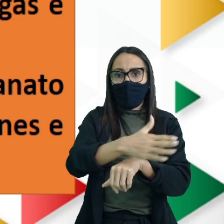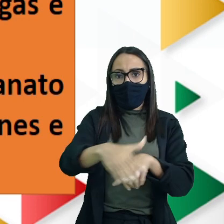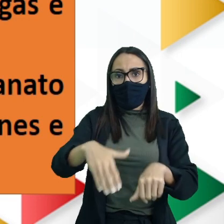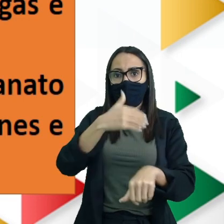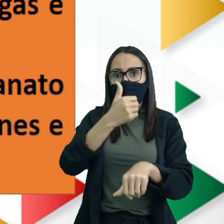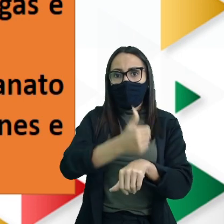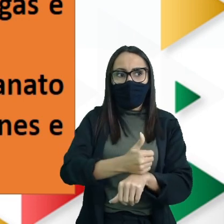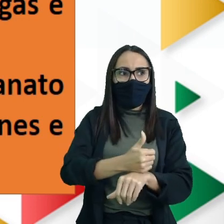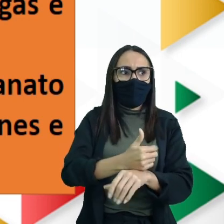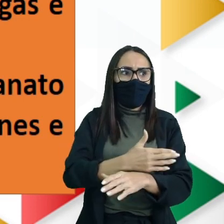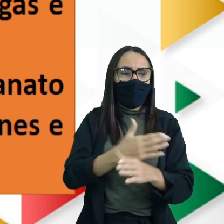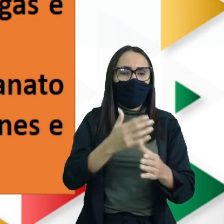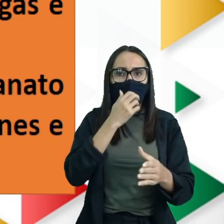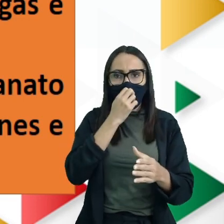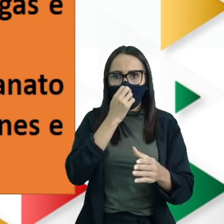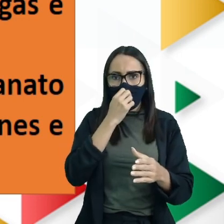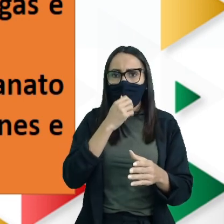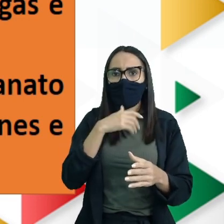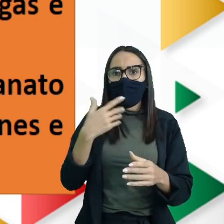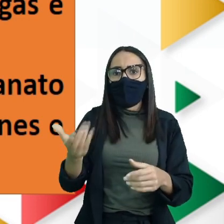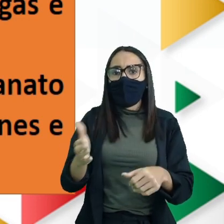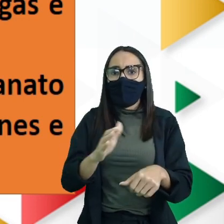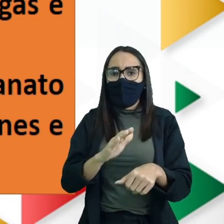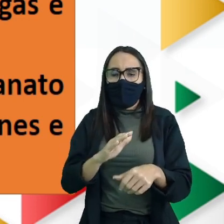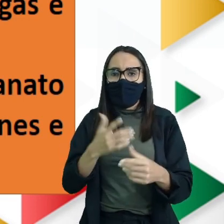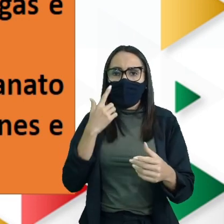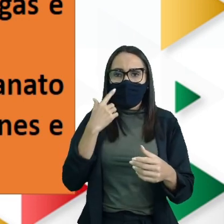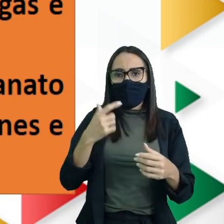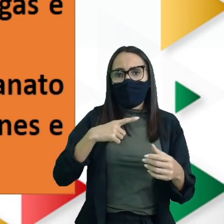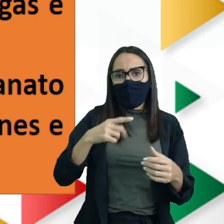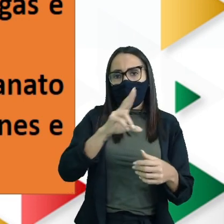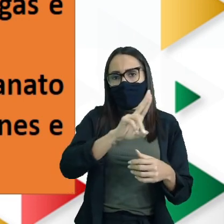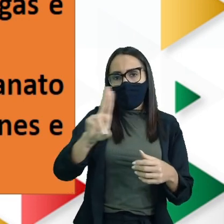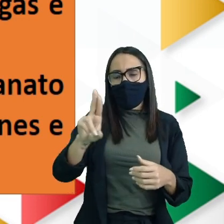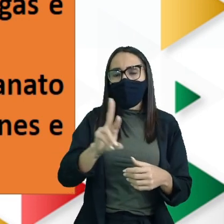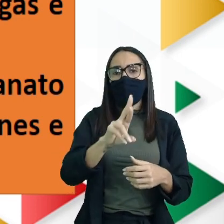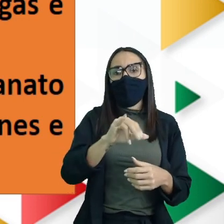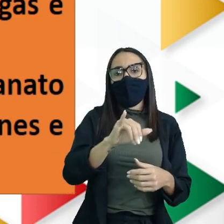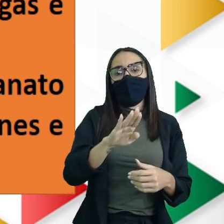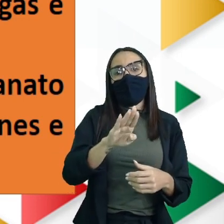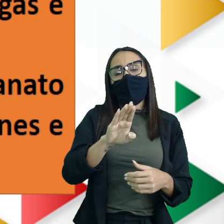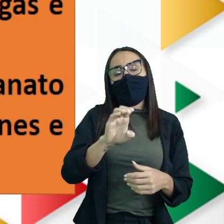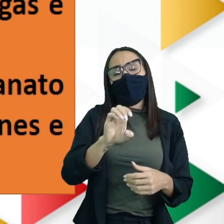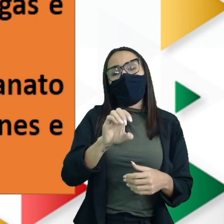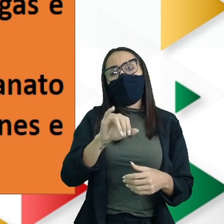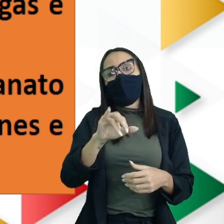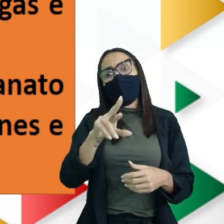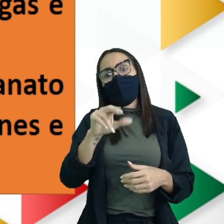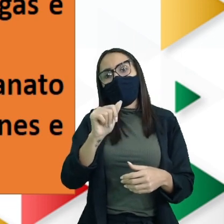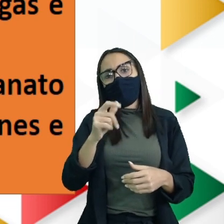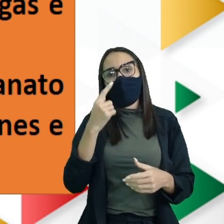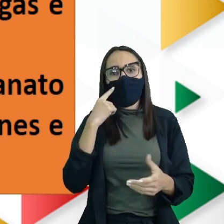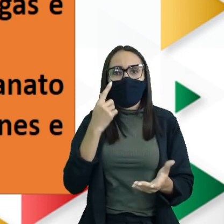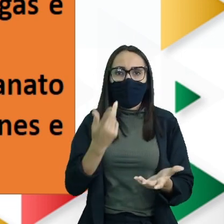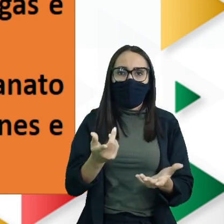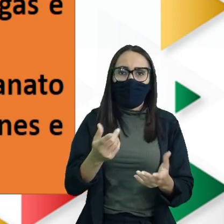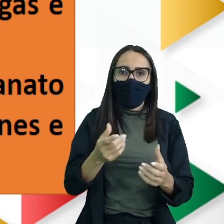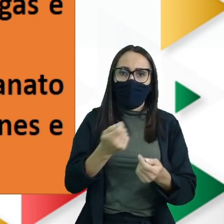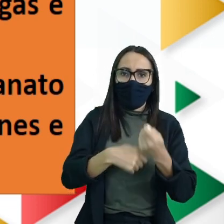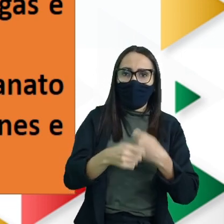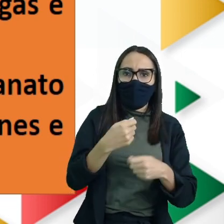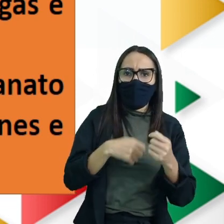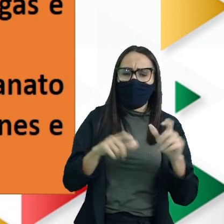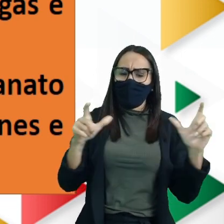ou Praça no Mercado do Bairro São José, chamava-se antes Ribeira de São José, né? Ali se mantinha um pequeno comércio de